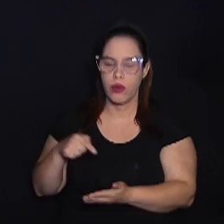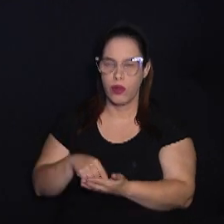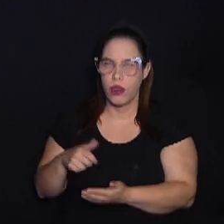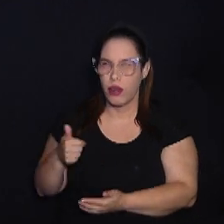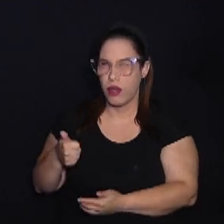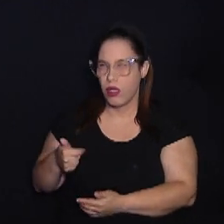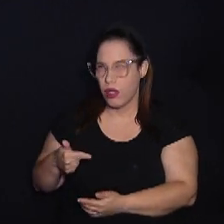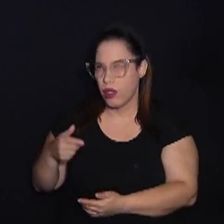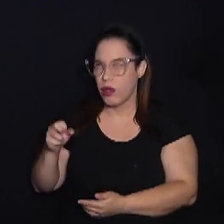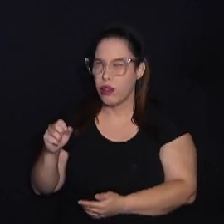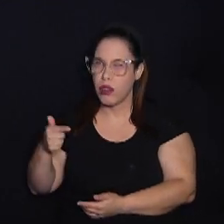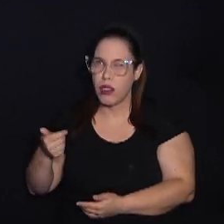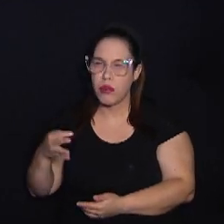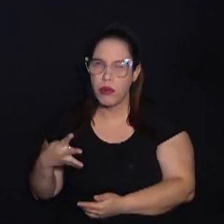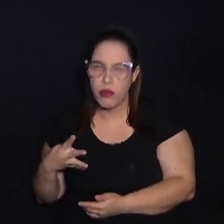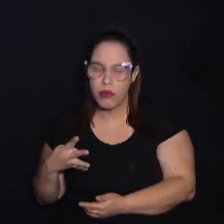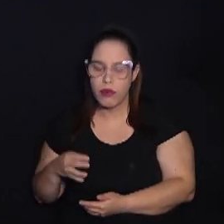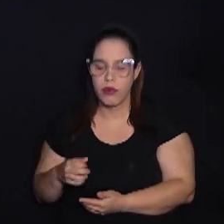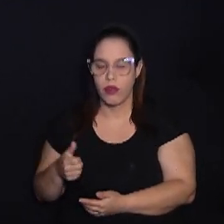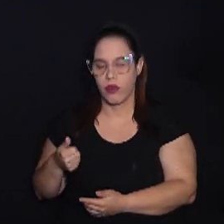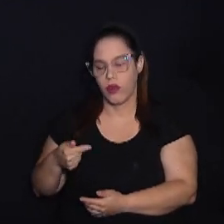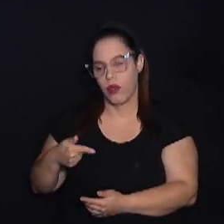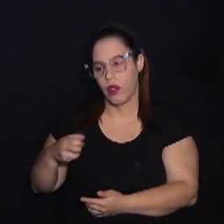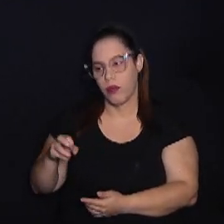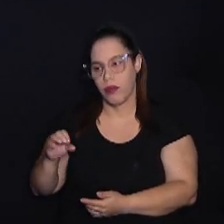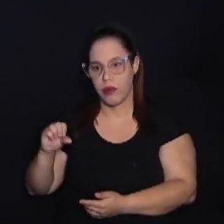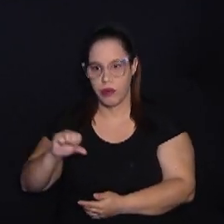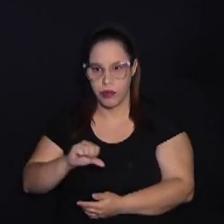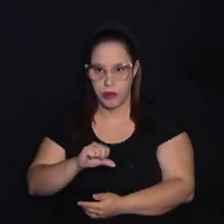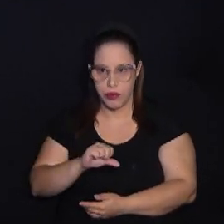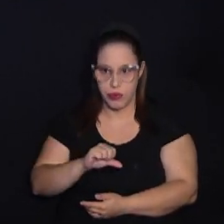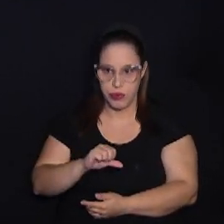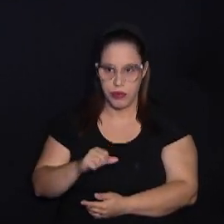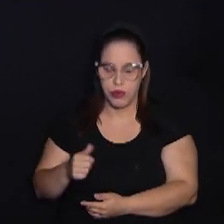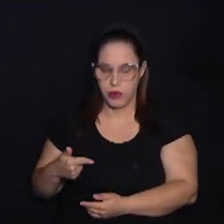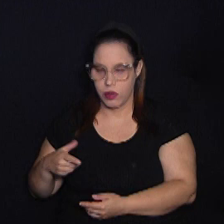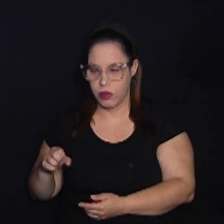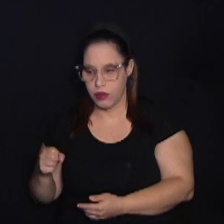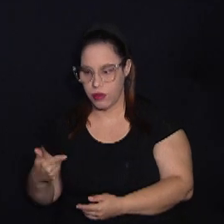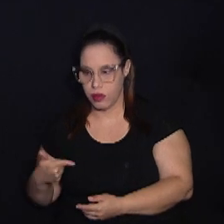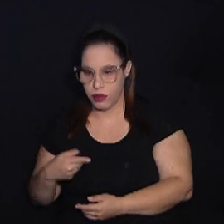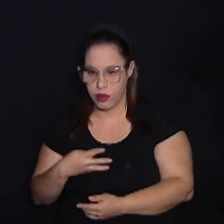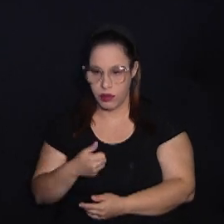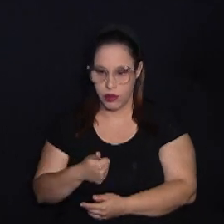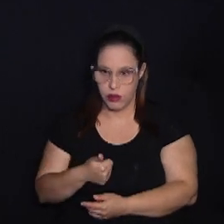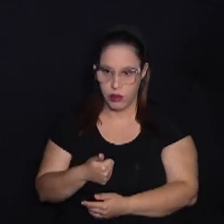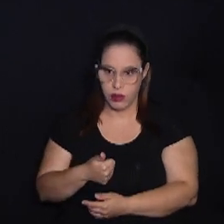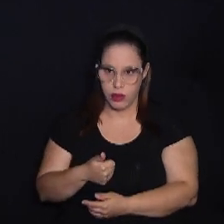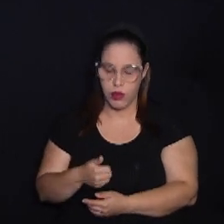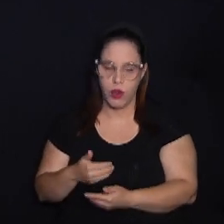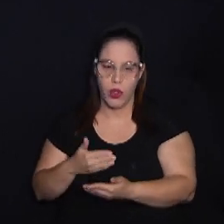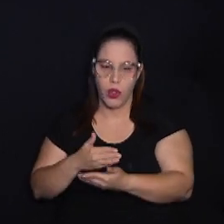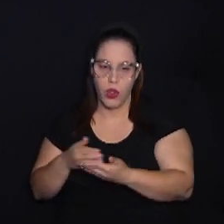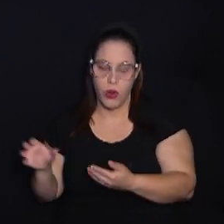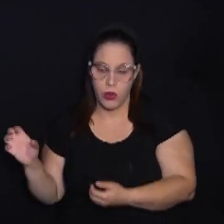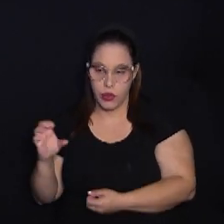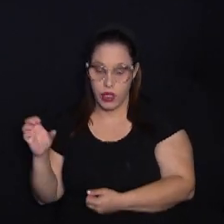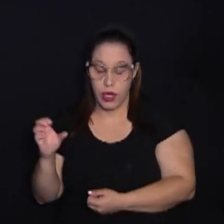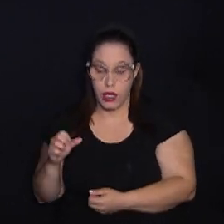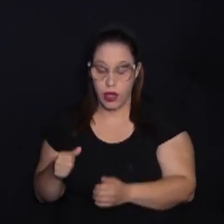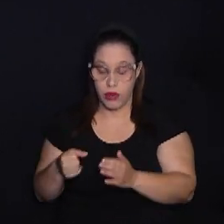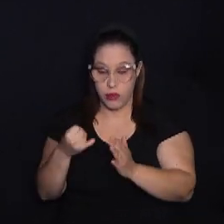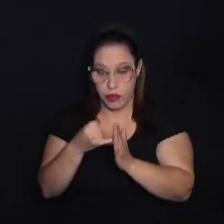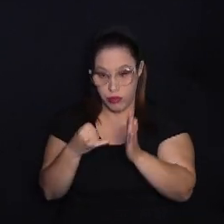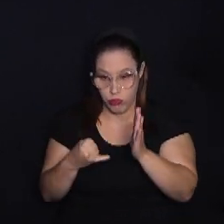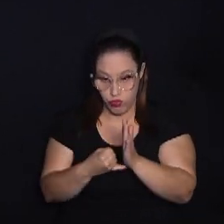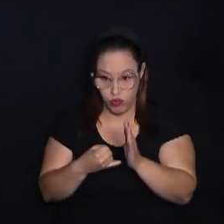De 2009 a 2021, coordenou o Centro de Estudos do Sindicato dos Contabilistas de Campinas,